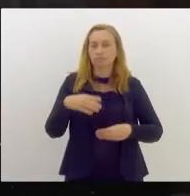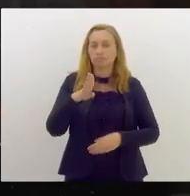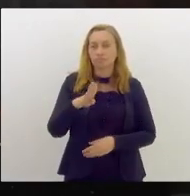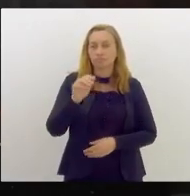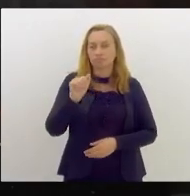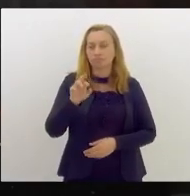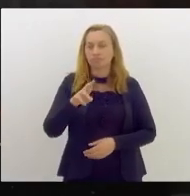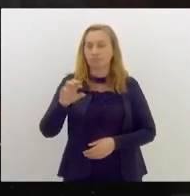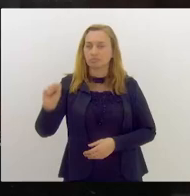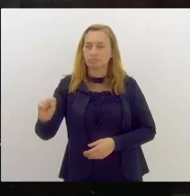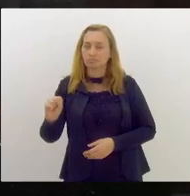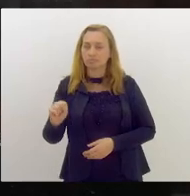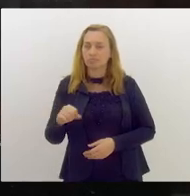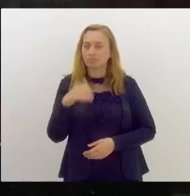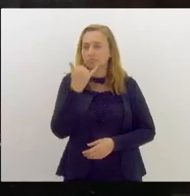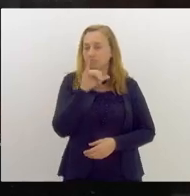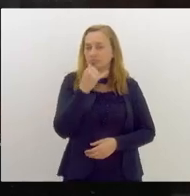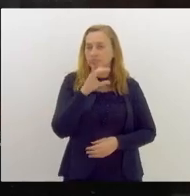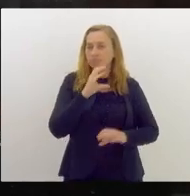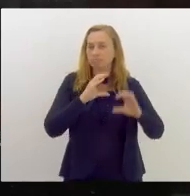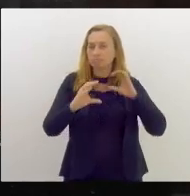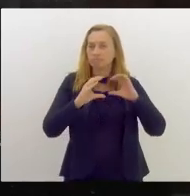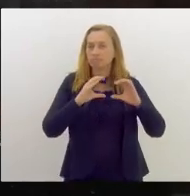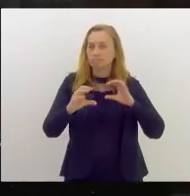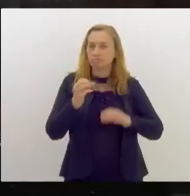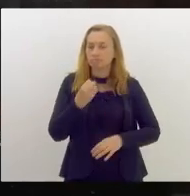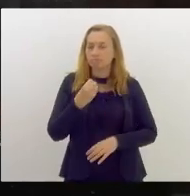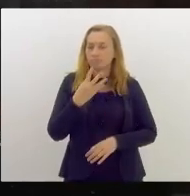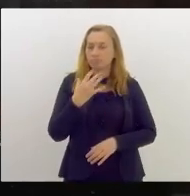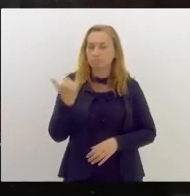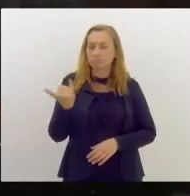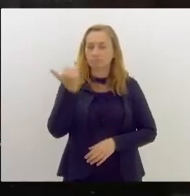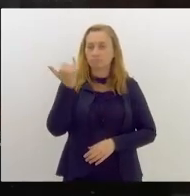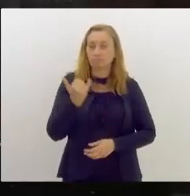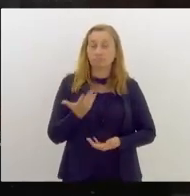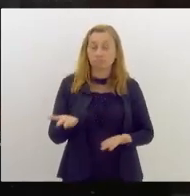que a energia e comunicações eram bem essenciais